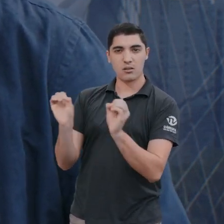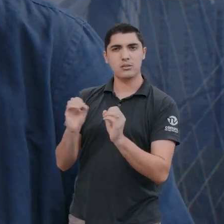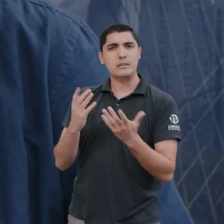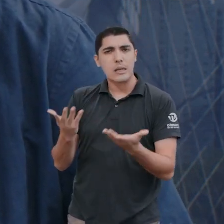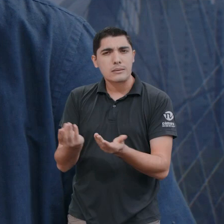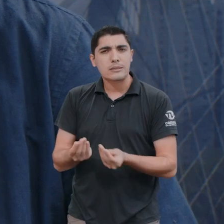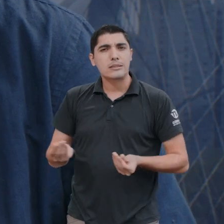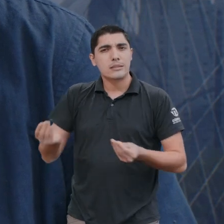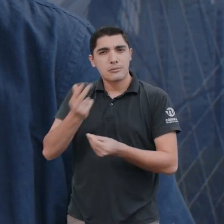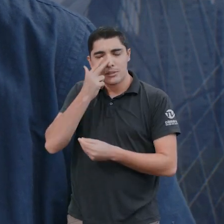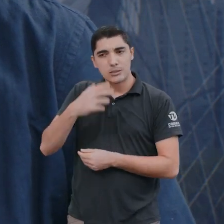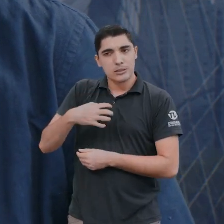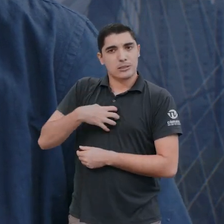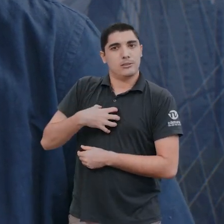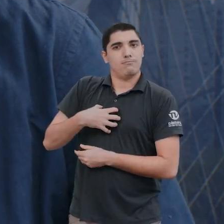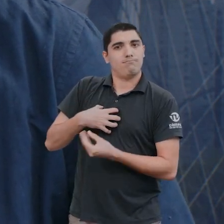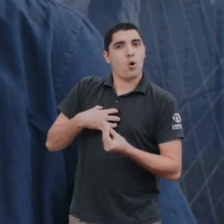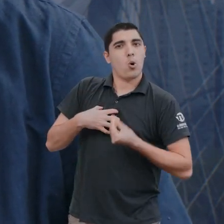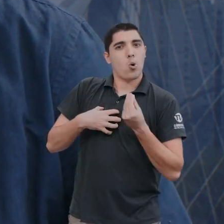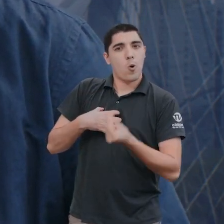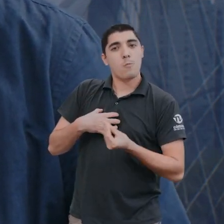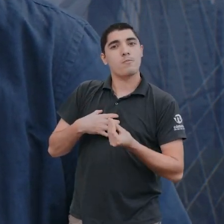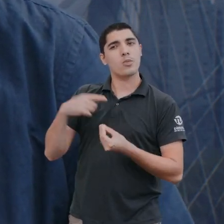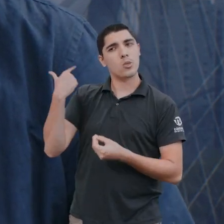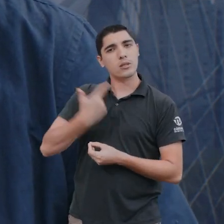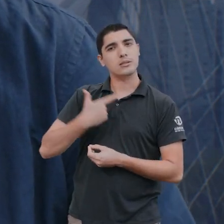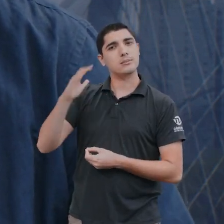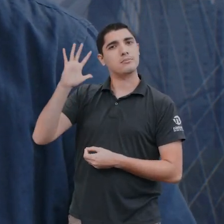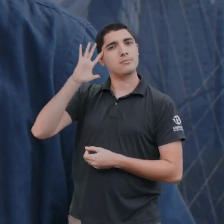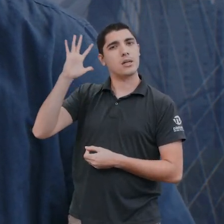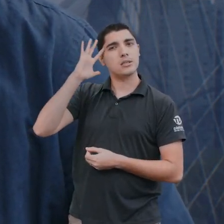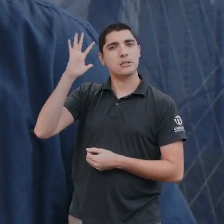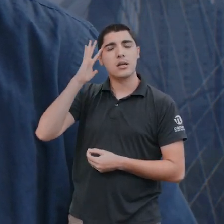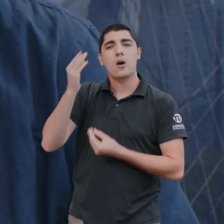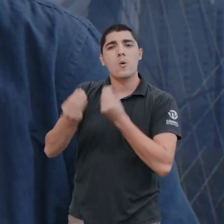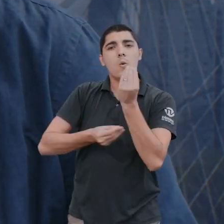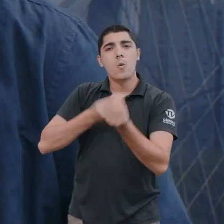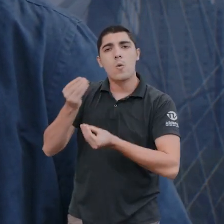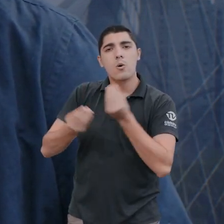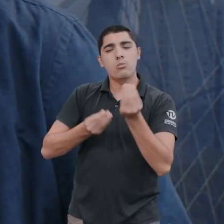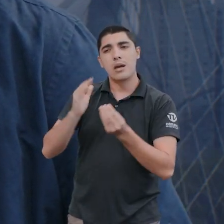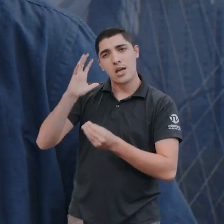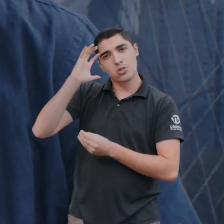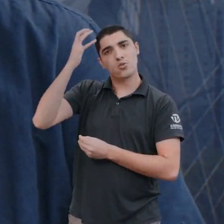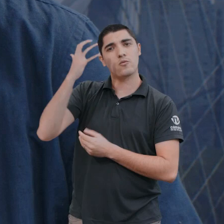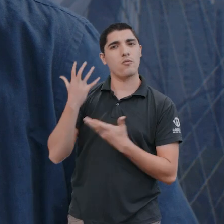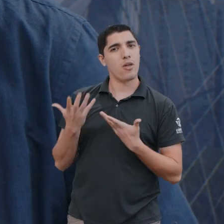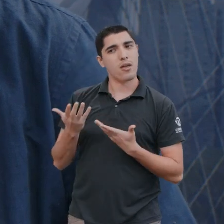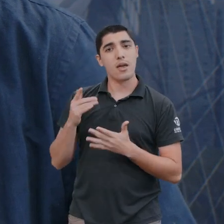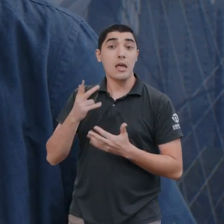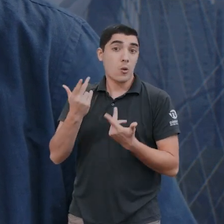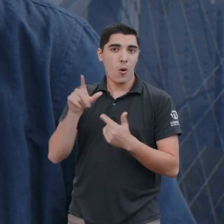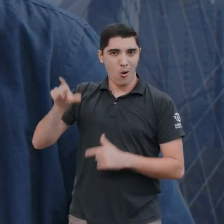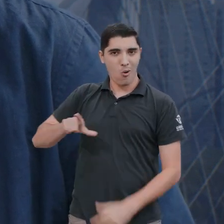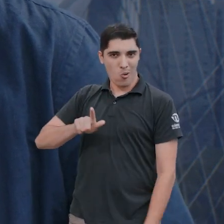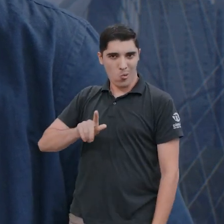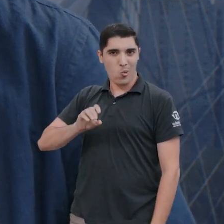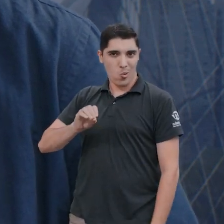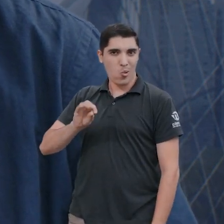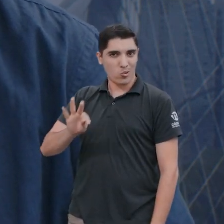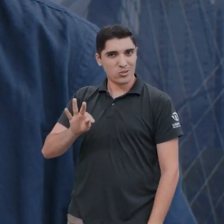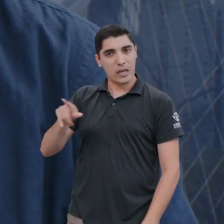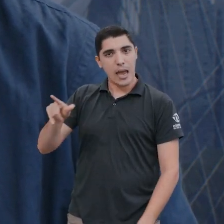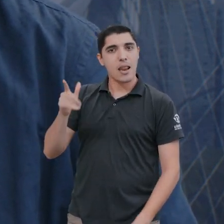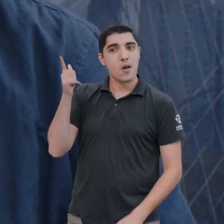ambiente à mercê disso, né? Em vez de pensar numa solução mais criativa, como foi o caso da